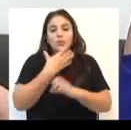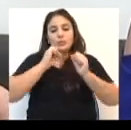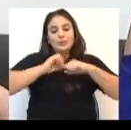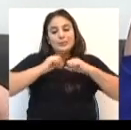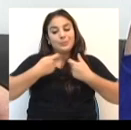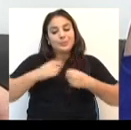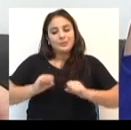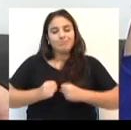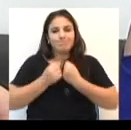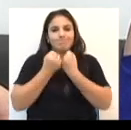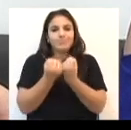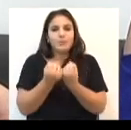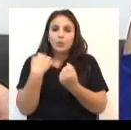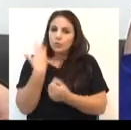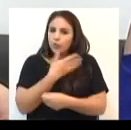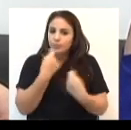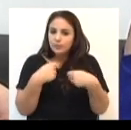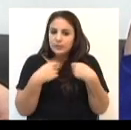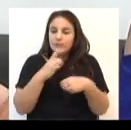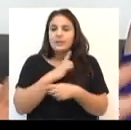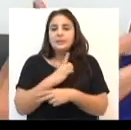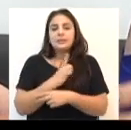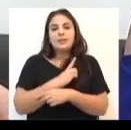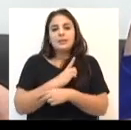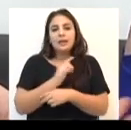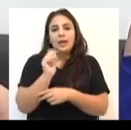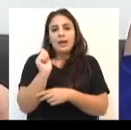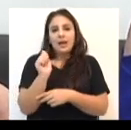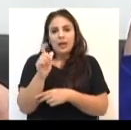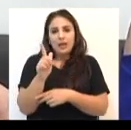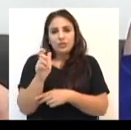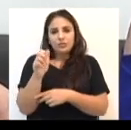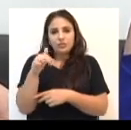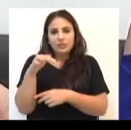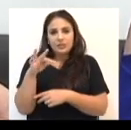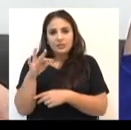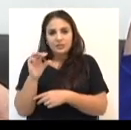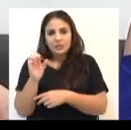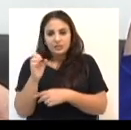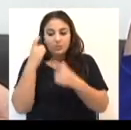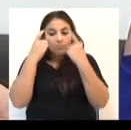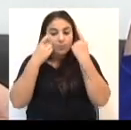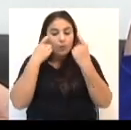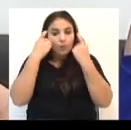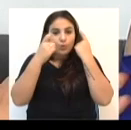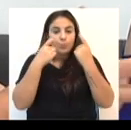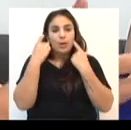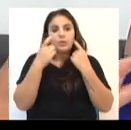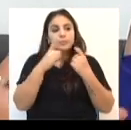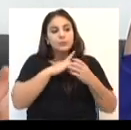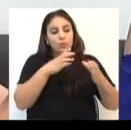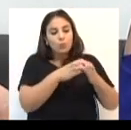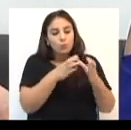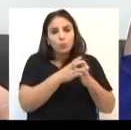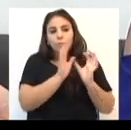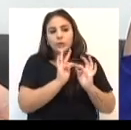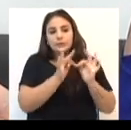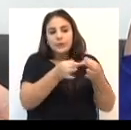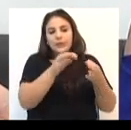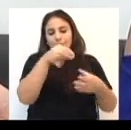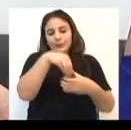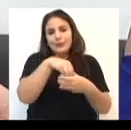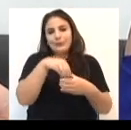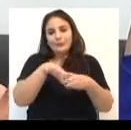precisa ser fortalecido. Nós precisamos ter agentes preocupados com isso, nós precisamos ter um corpo técnico dentro